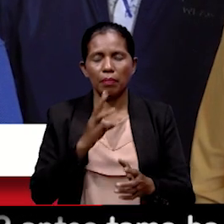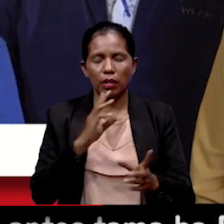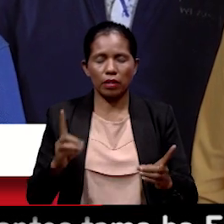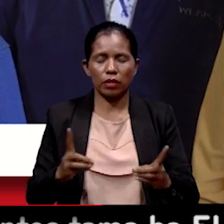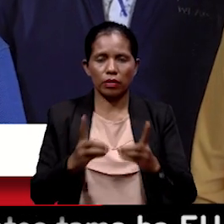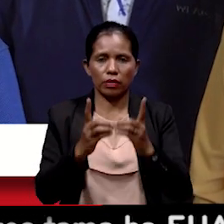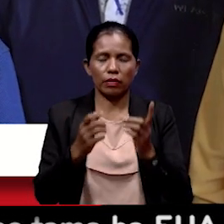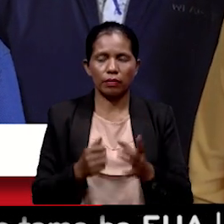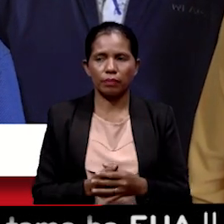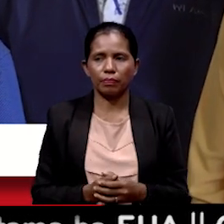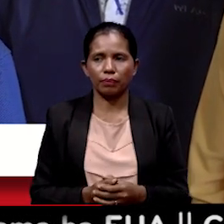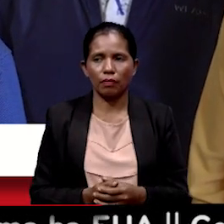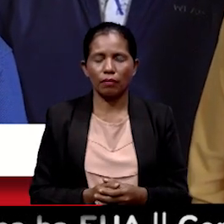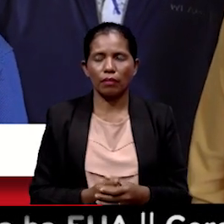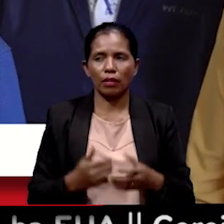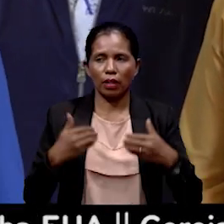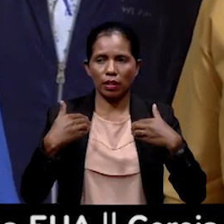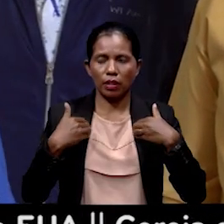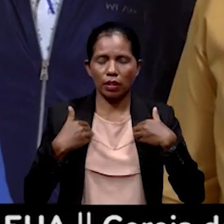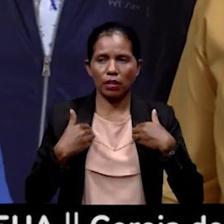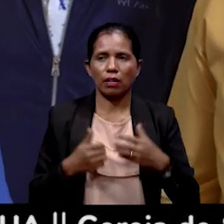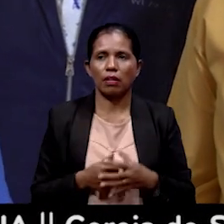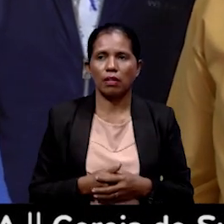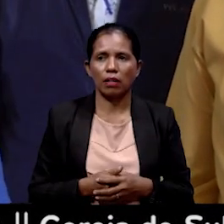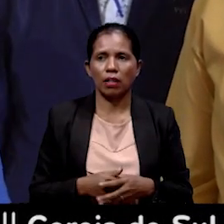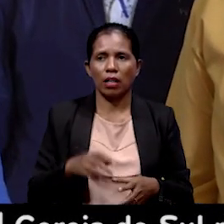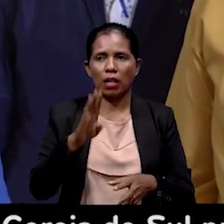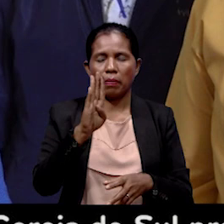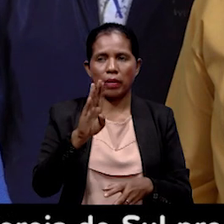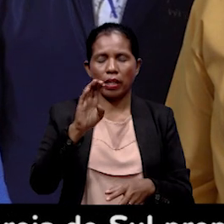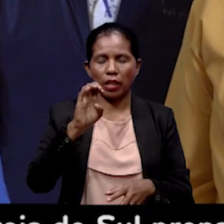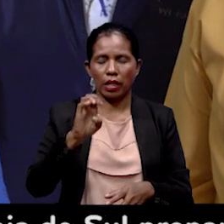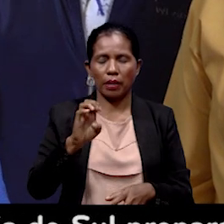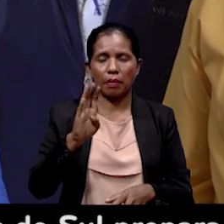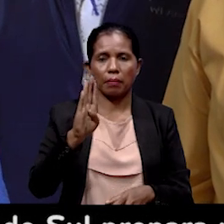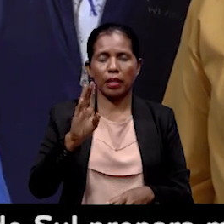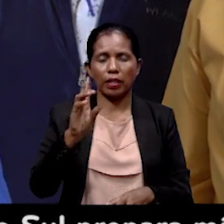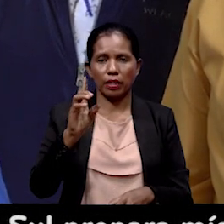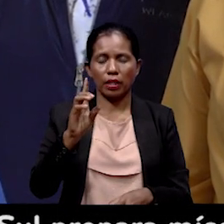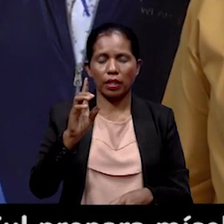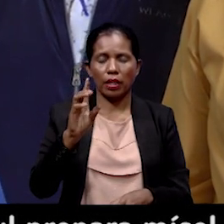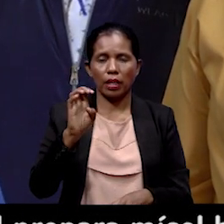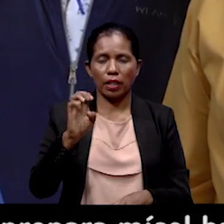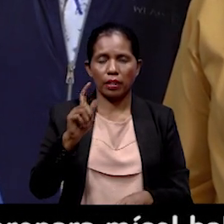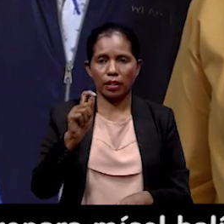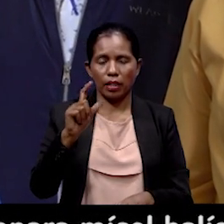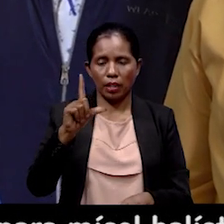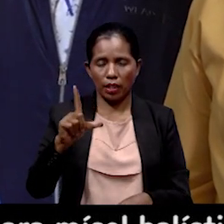ne, o criação BTL, empresa pública, tuir decreto lei número